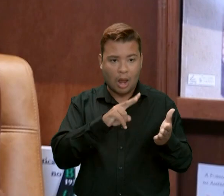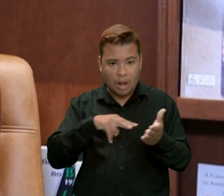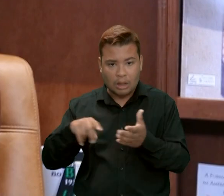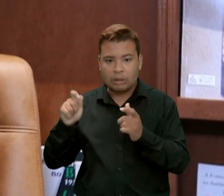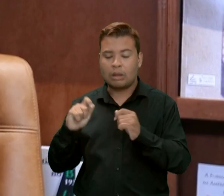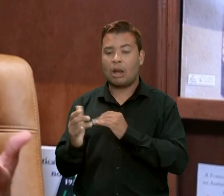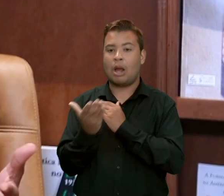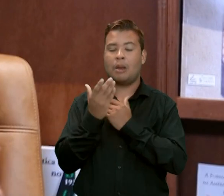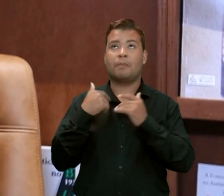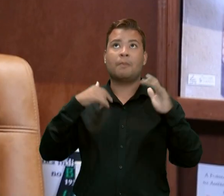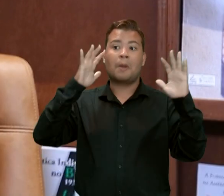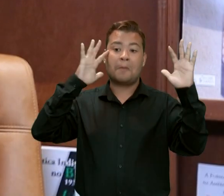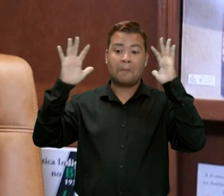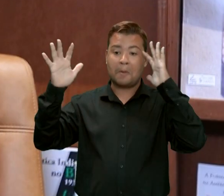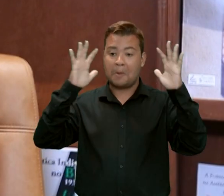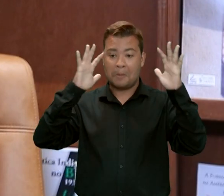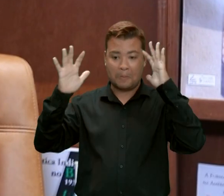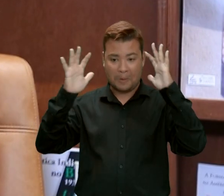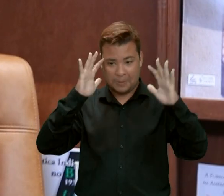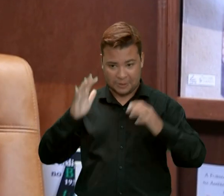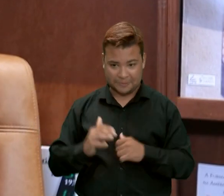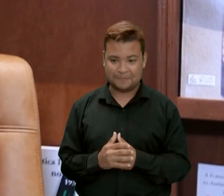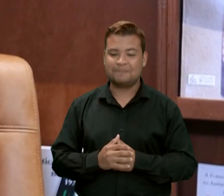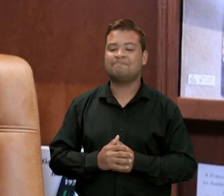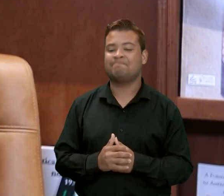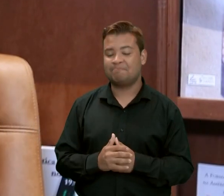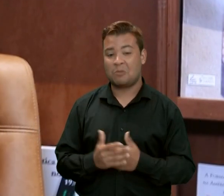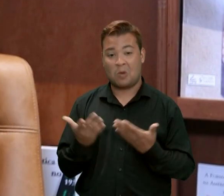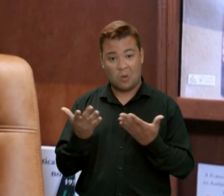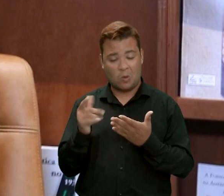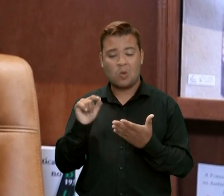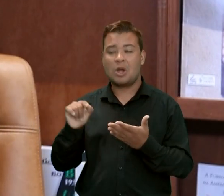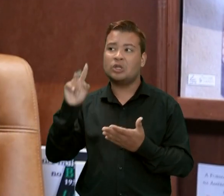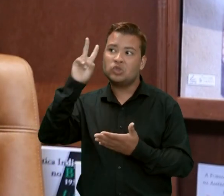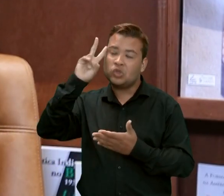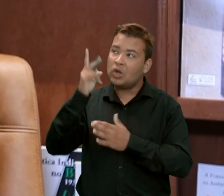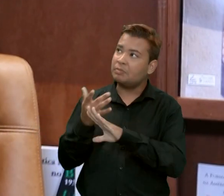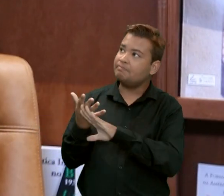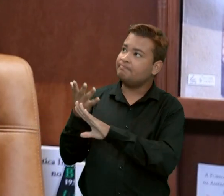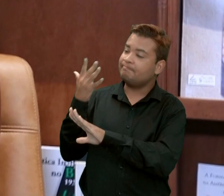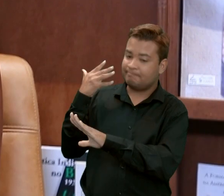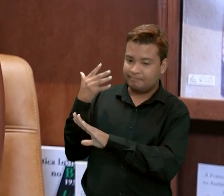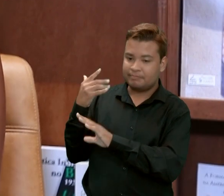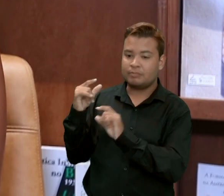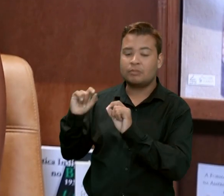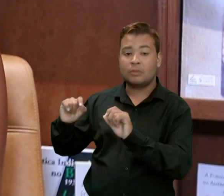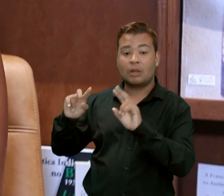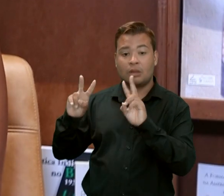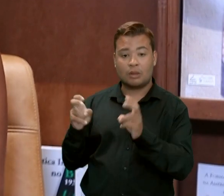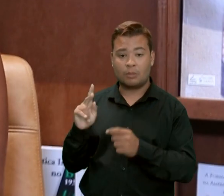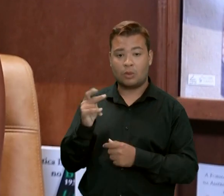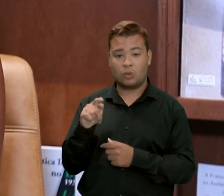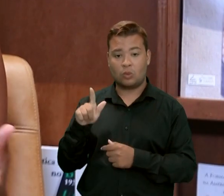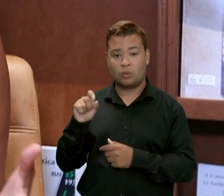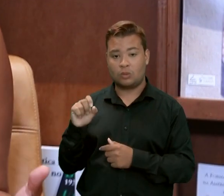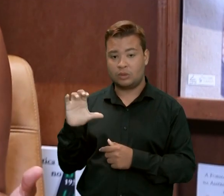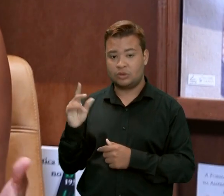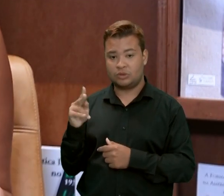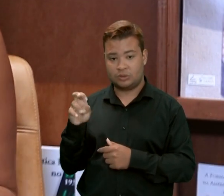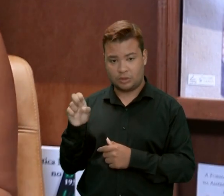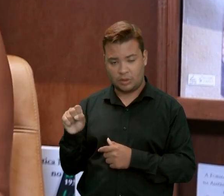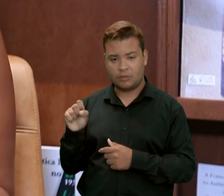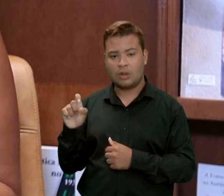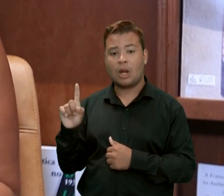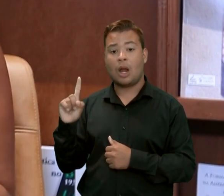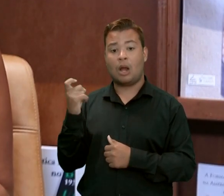viaja sem sair do lugar. E hoje nós vamos viajar também pela história. Nós vamos falar sobre Hugo Chávez, que governou a